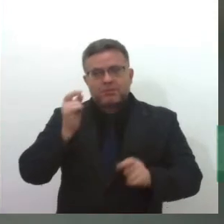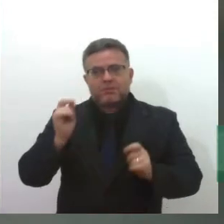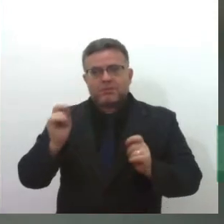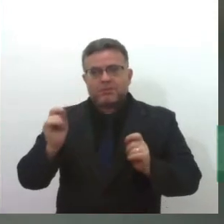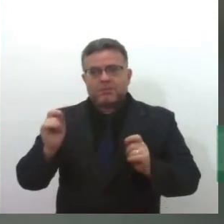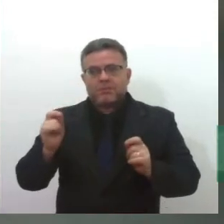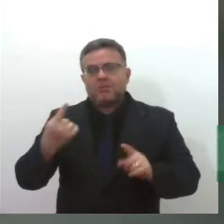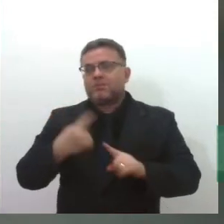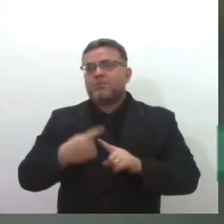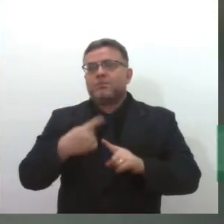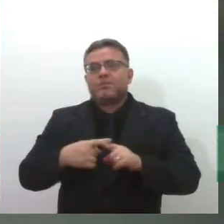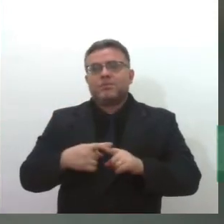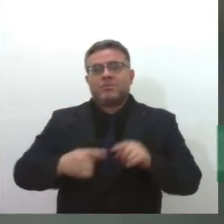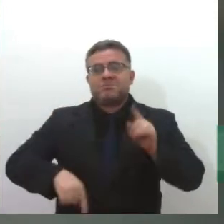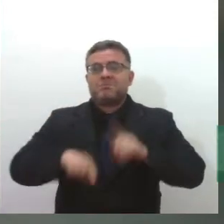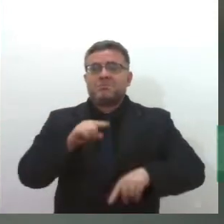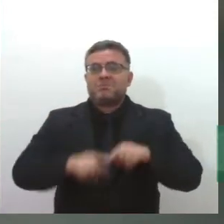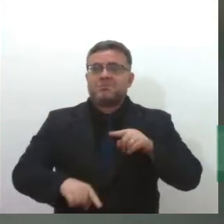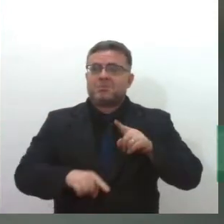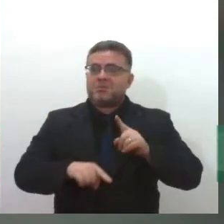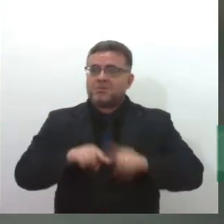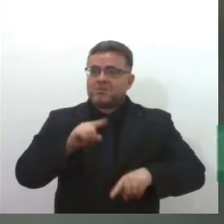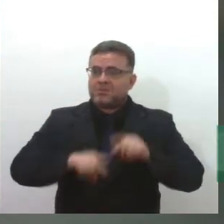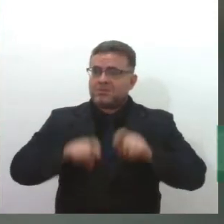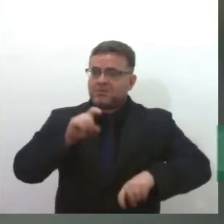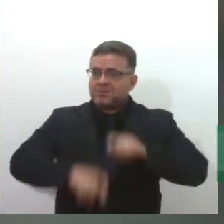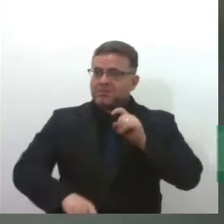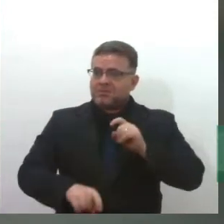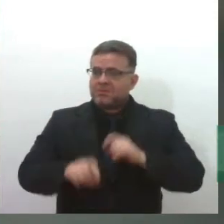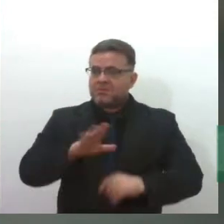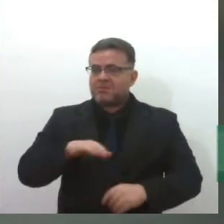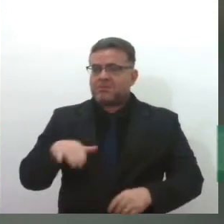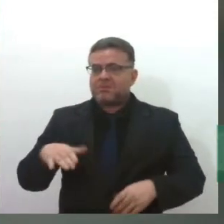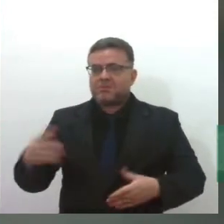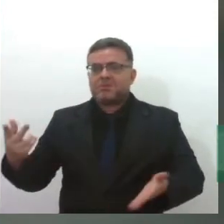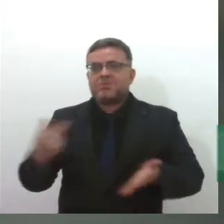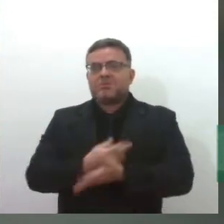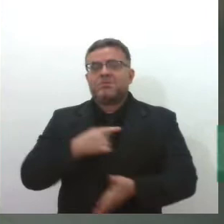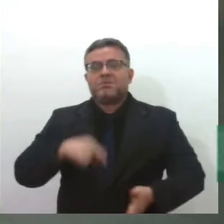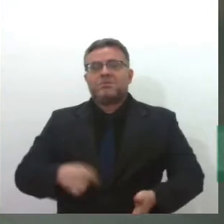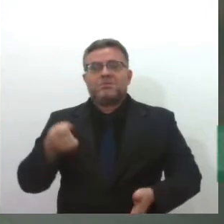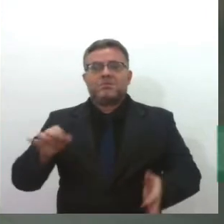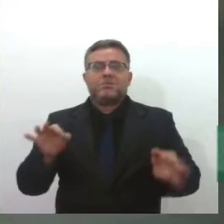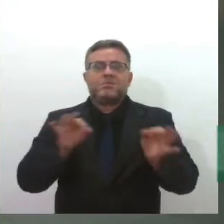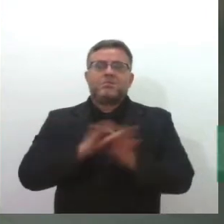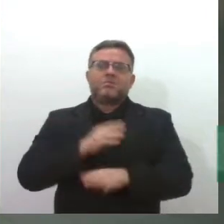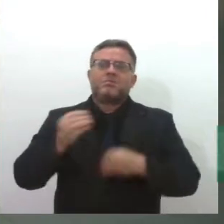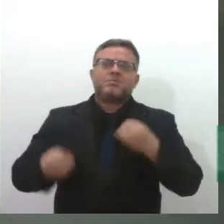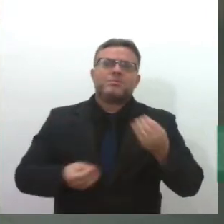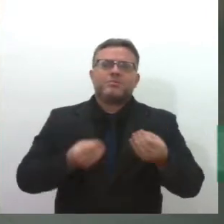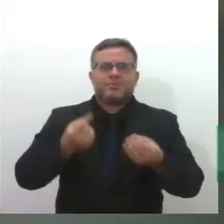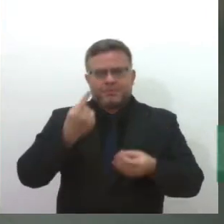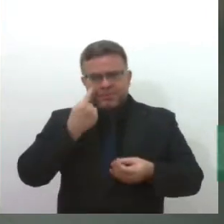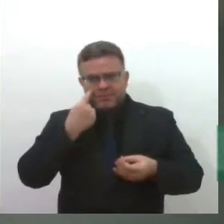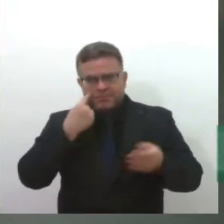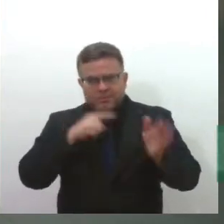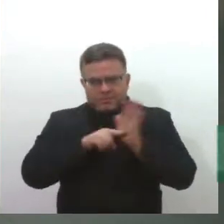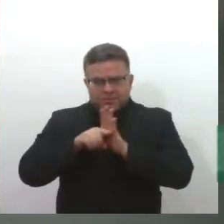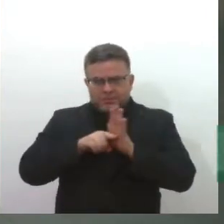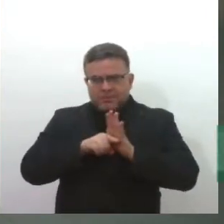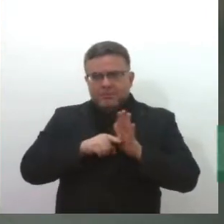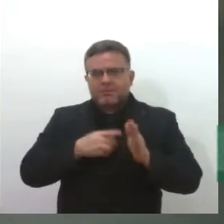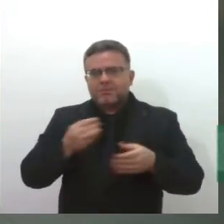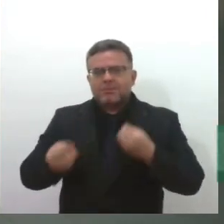pornografia infantil, como é que funciona aqui no estado de Sergipe? Como é que vocês estipulam aí essa questão da fiança, que